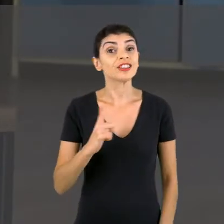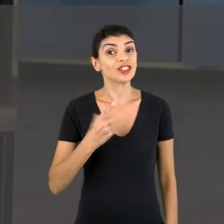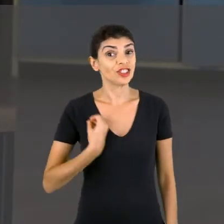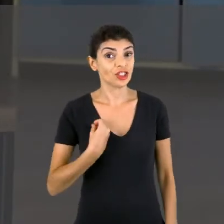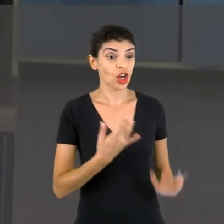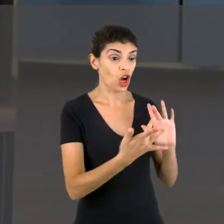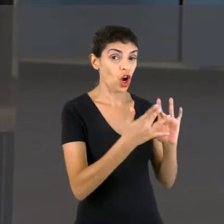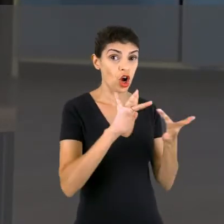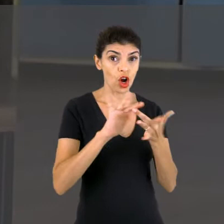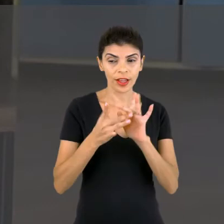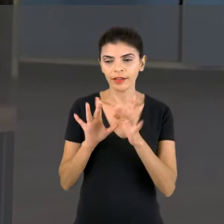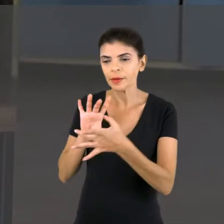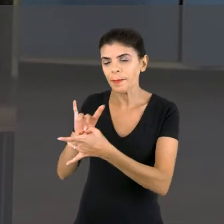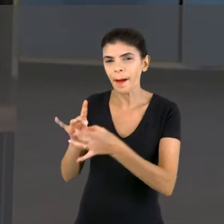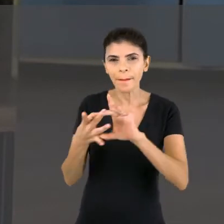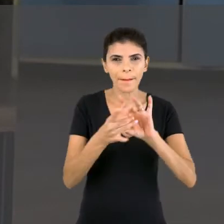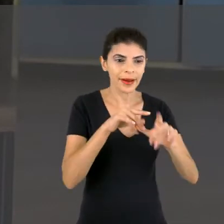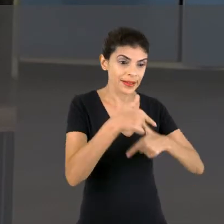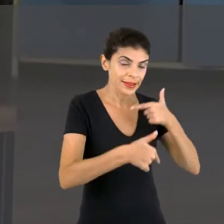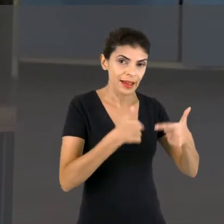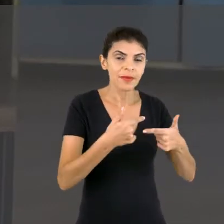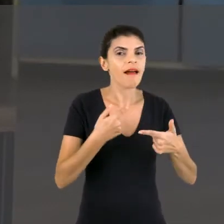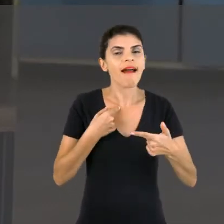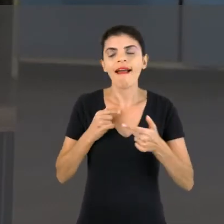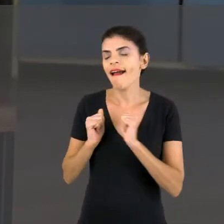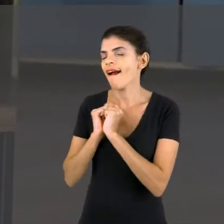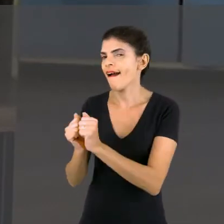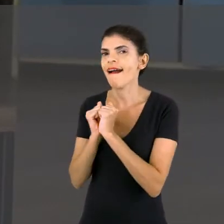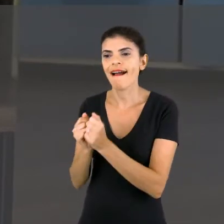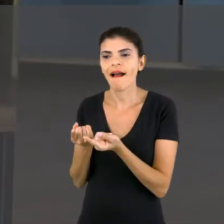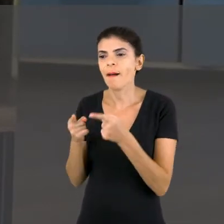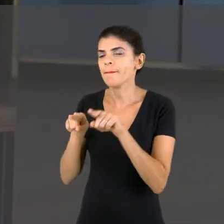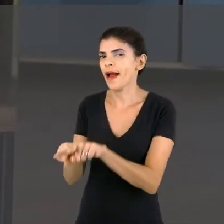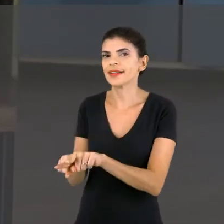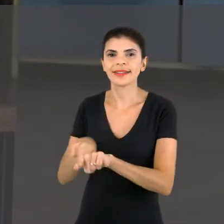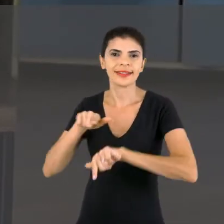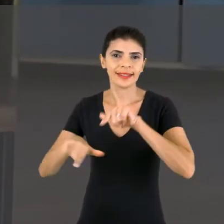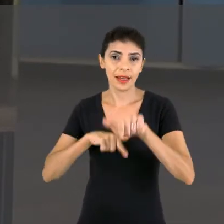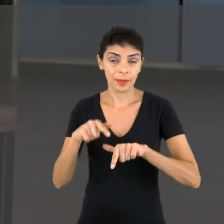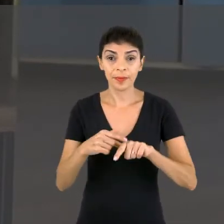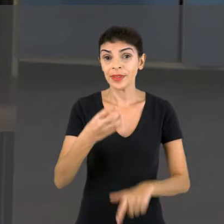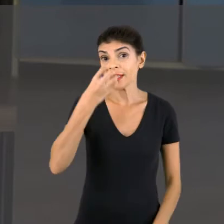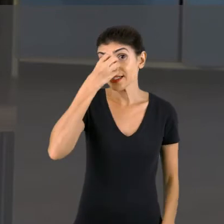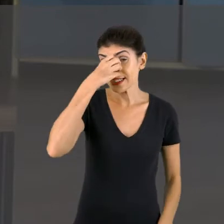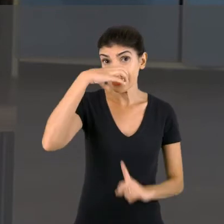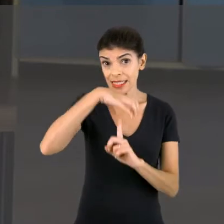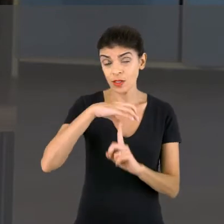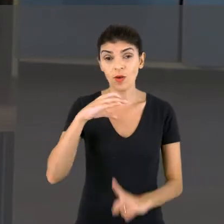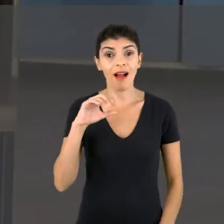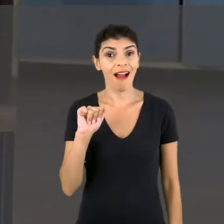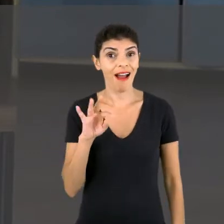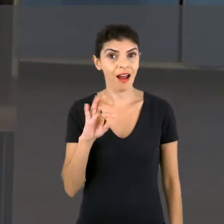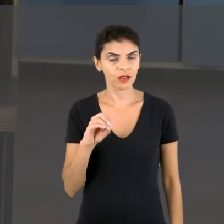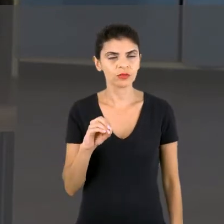ter uma rede, ter parceiros de trabalho, é cultivar parceiros de trabalho. Então, o Circo no Ato,